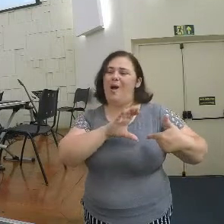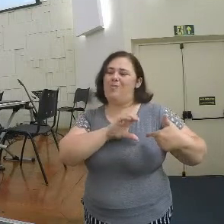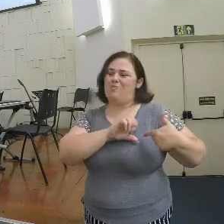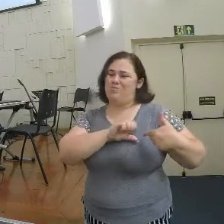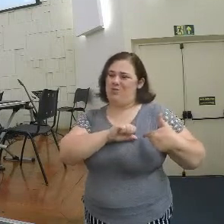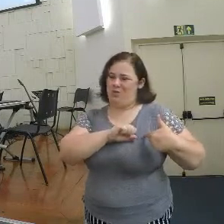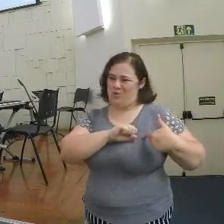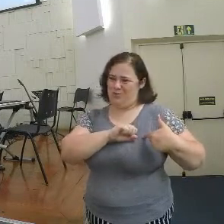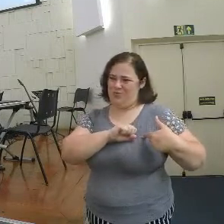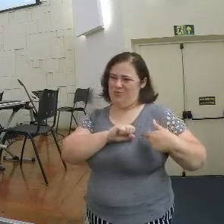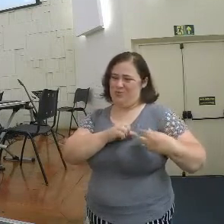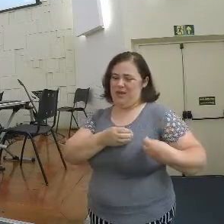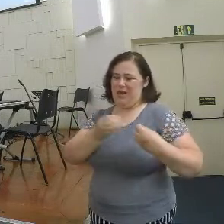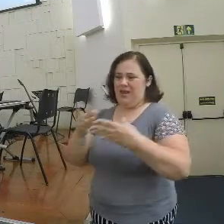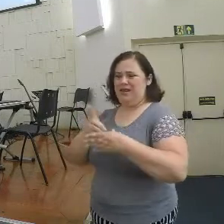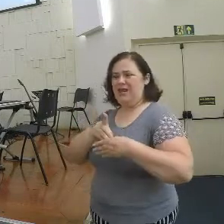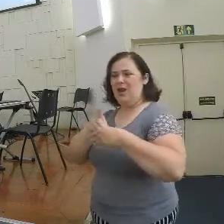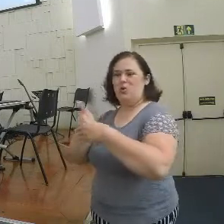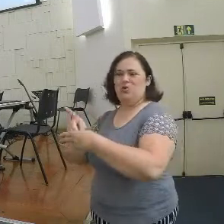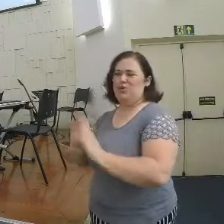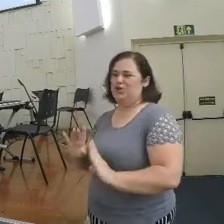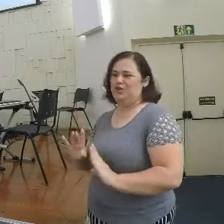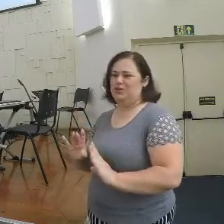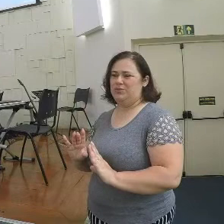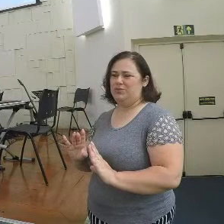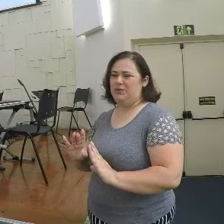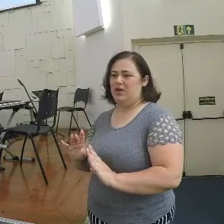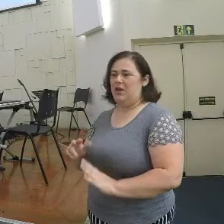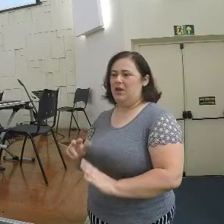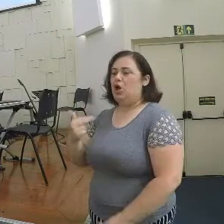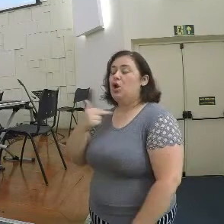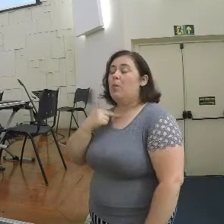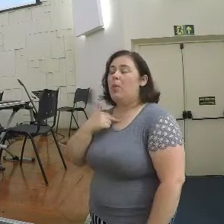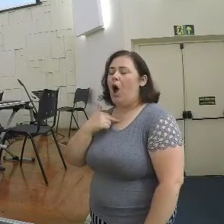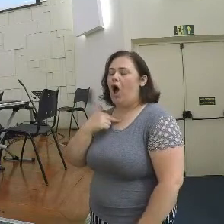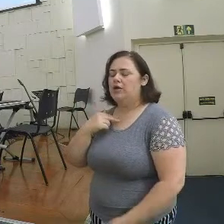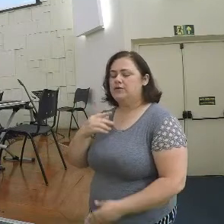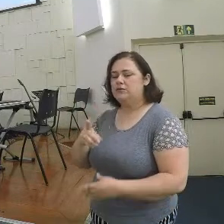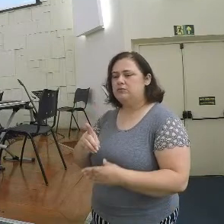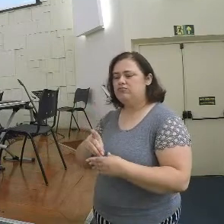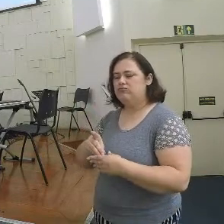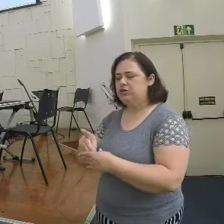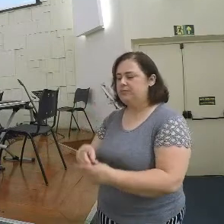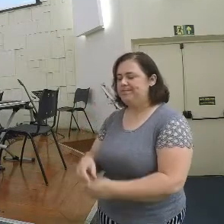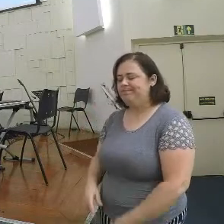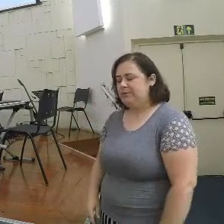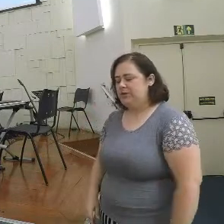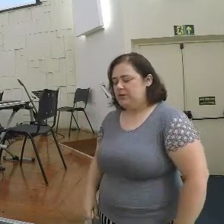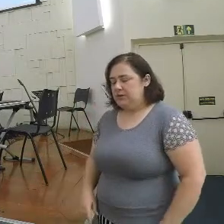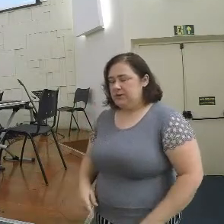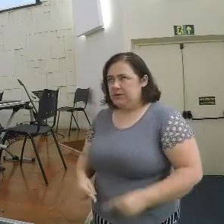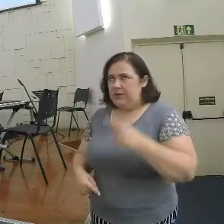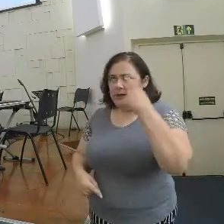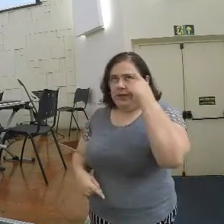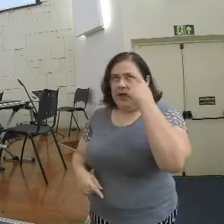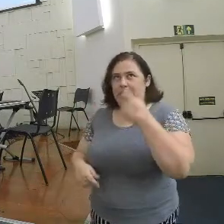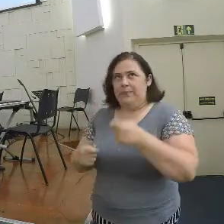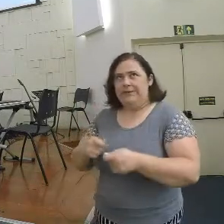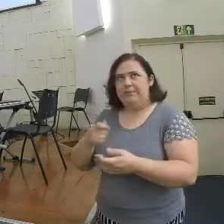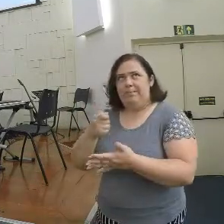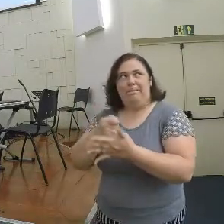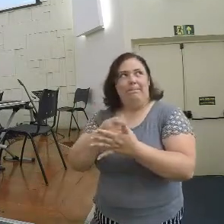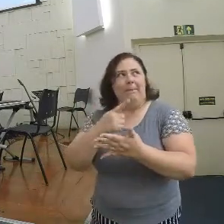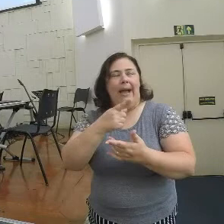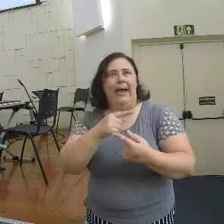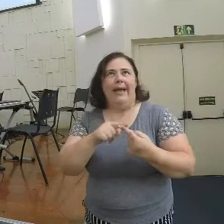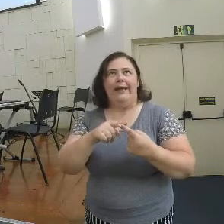isso, eu quero dizer aos irmãos que devemos ser gratos a Deus por tudo que recebemos. E no momento de oferecer, devemos